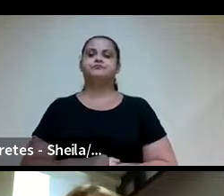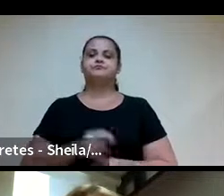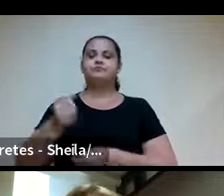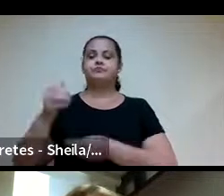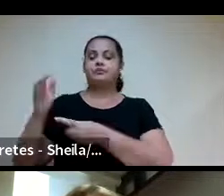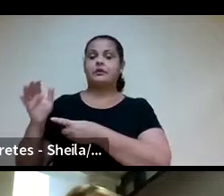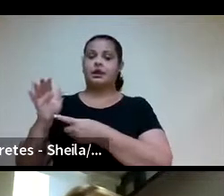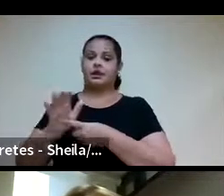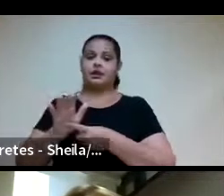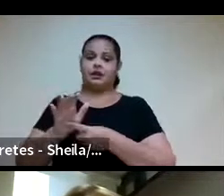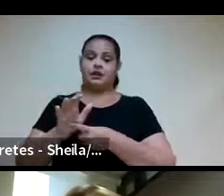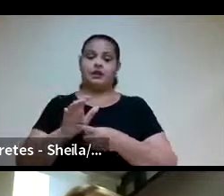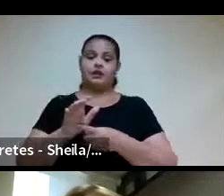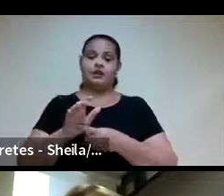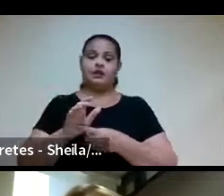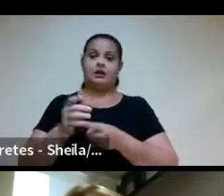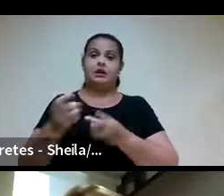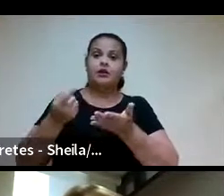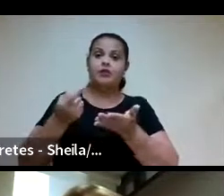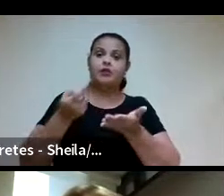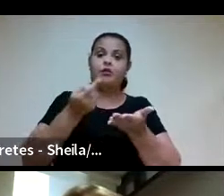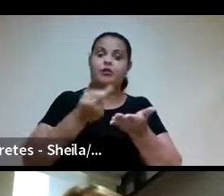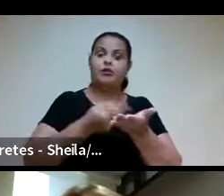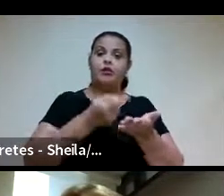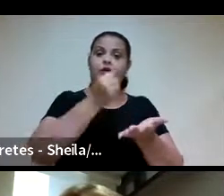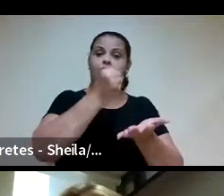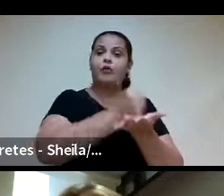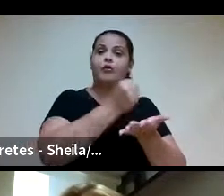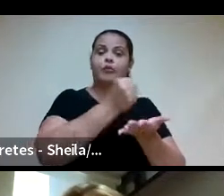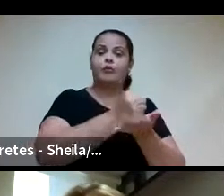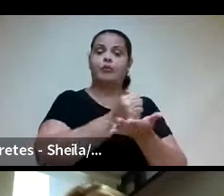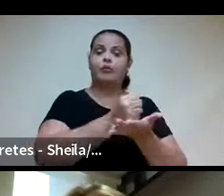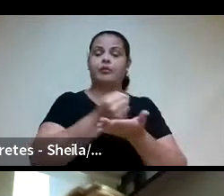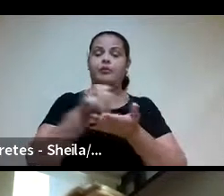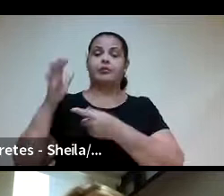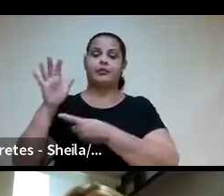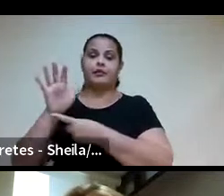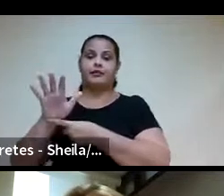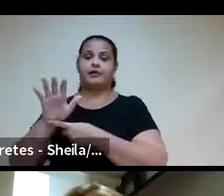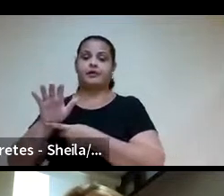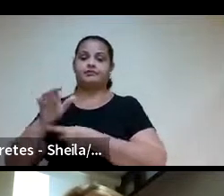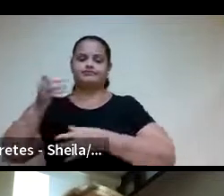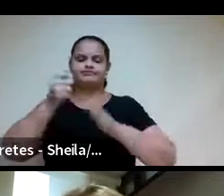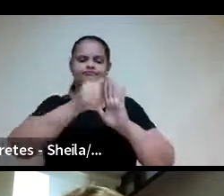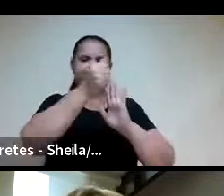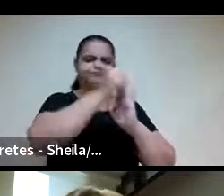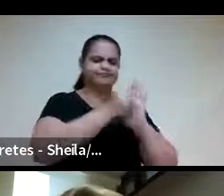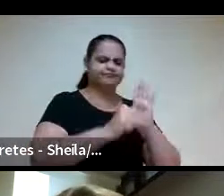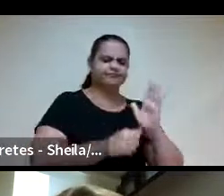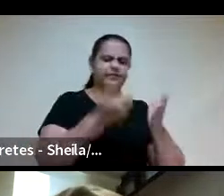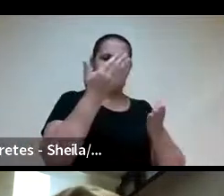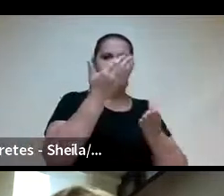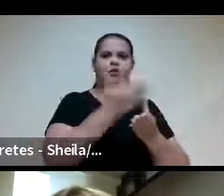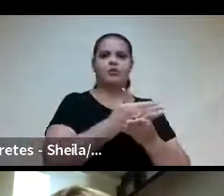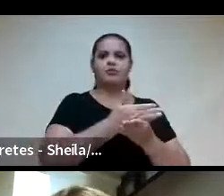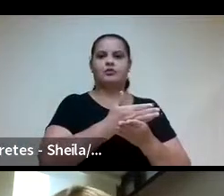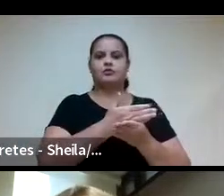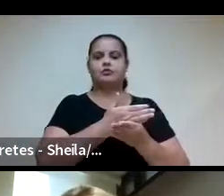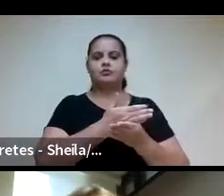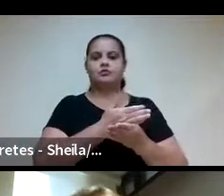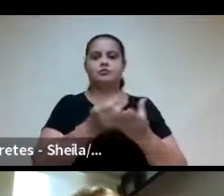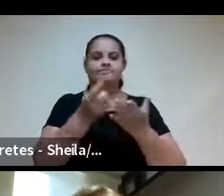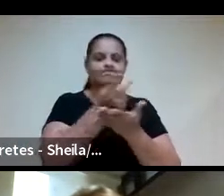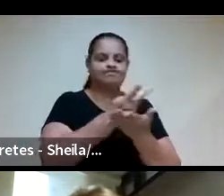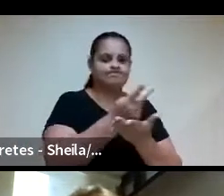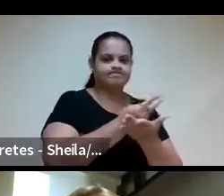de armas nessa instrução processual. Portanto, analisando os autos, verifica-se que, além dos